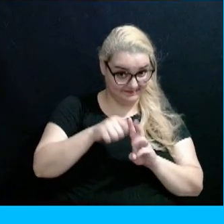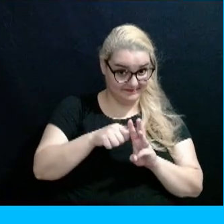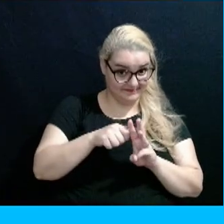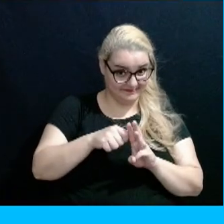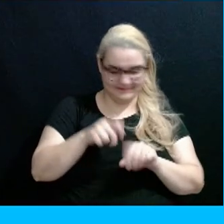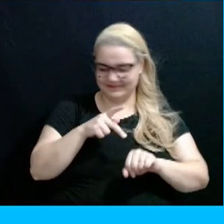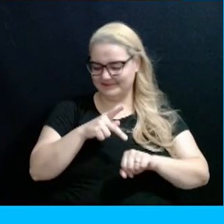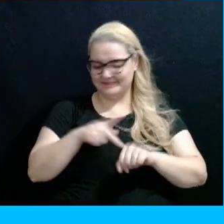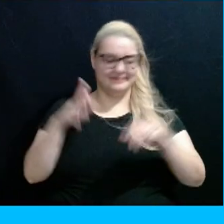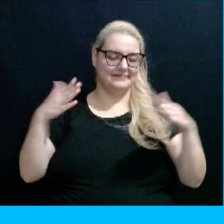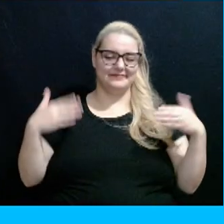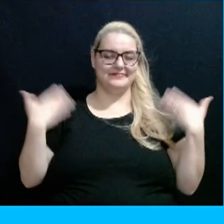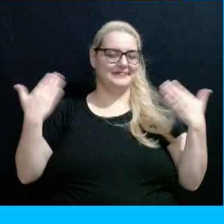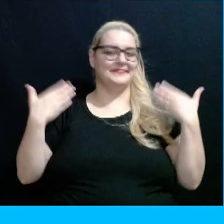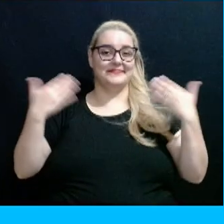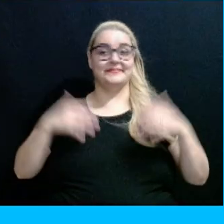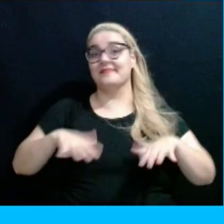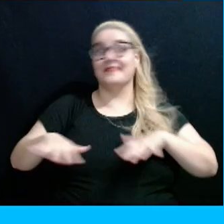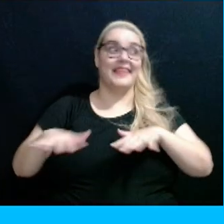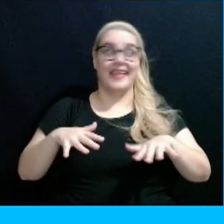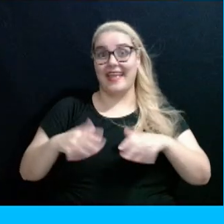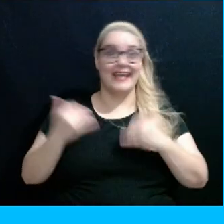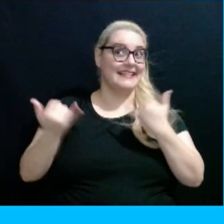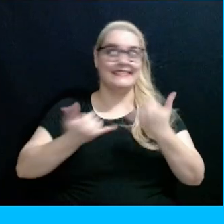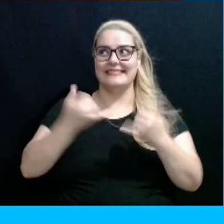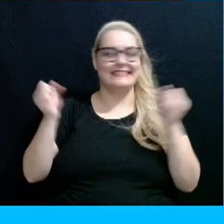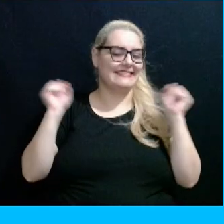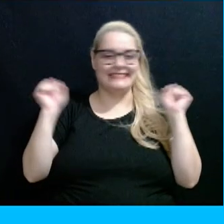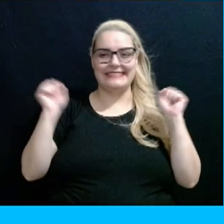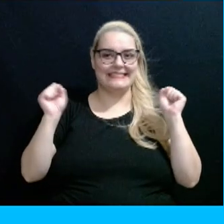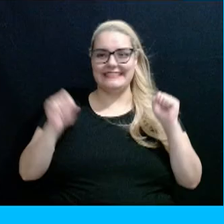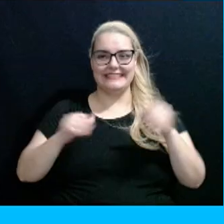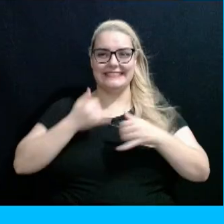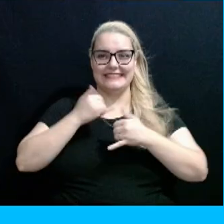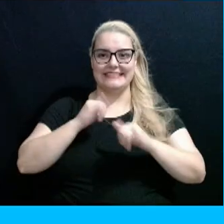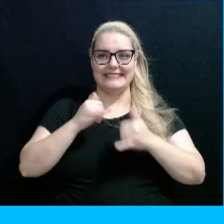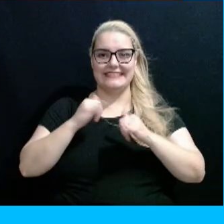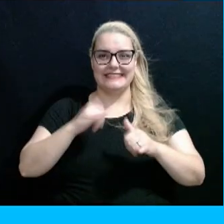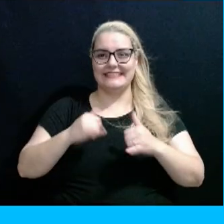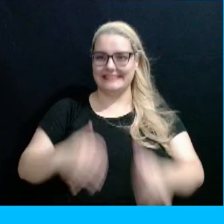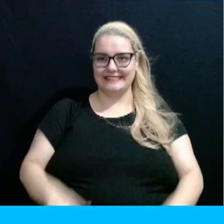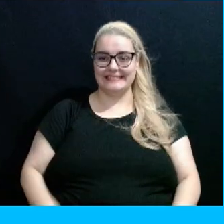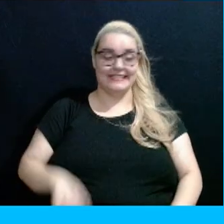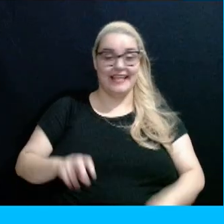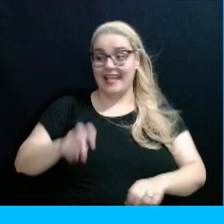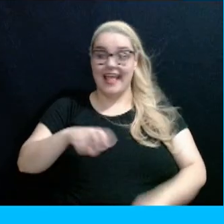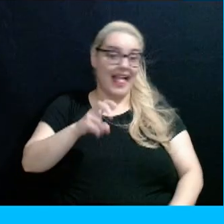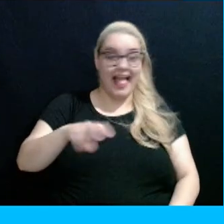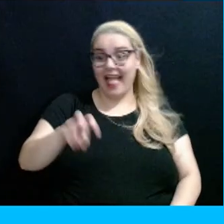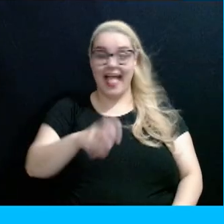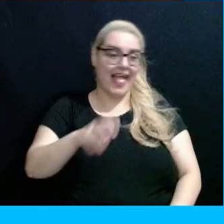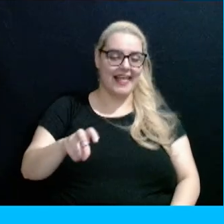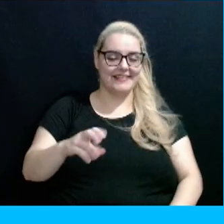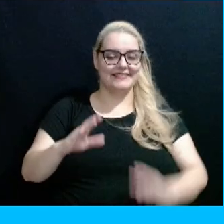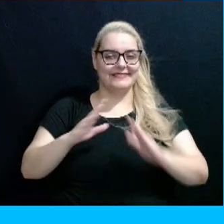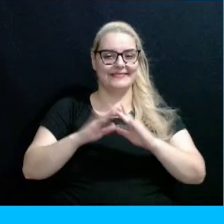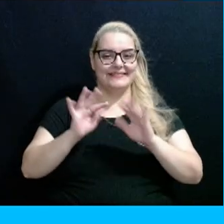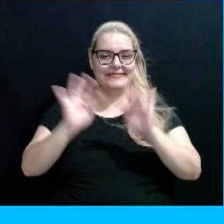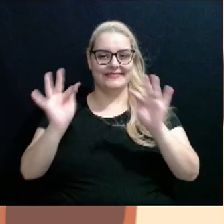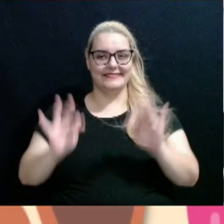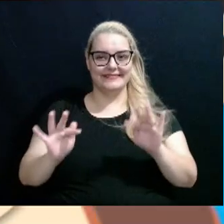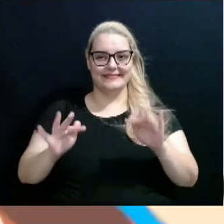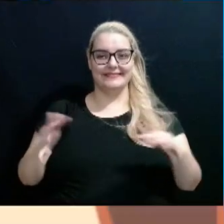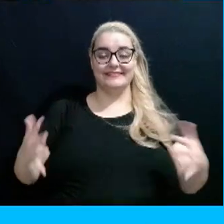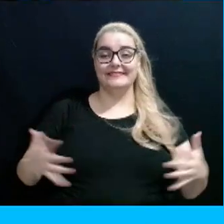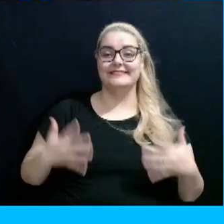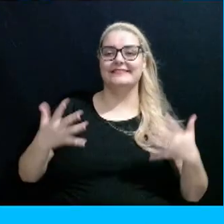alegria. Agitado, brincalhão e cheio de energia, ele só precisa de um lar feliz para crescer com